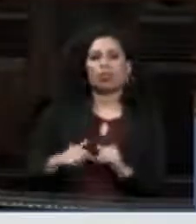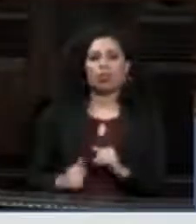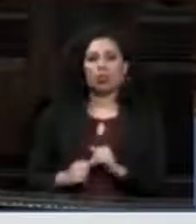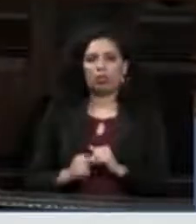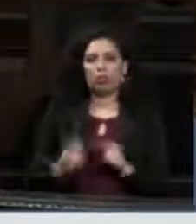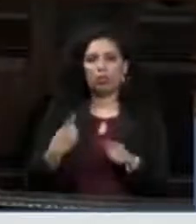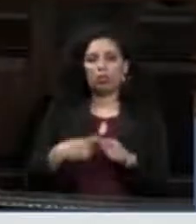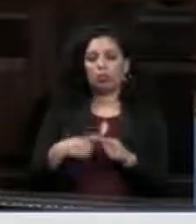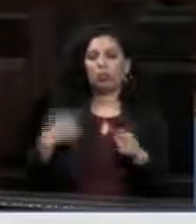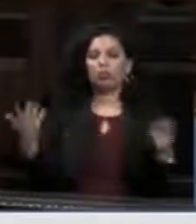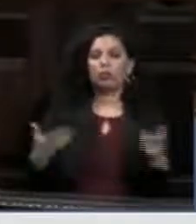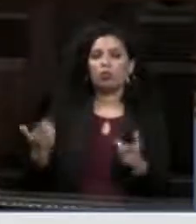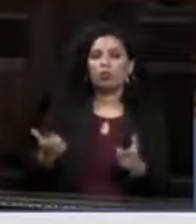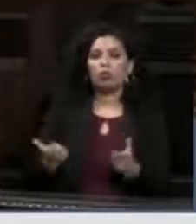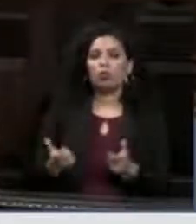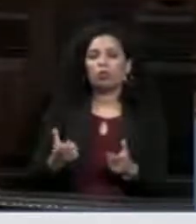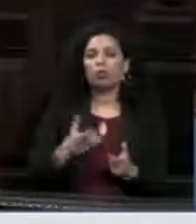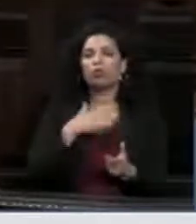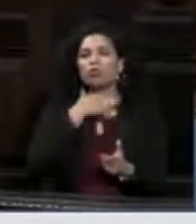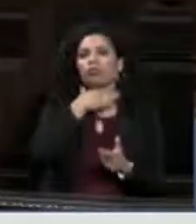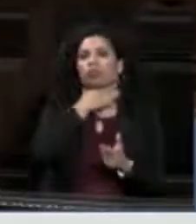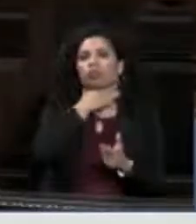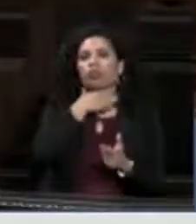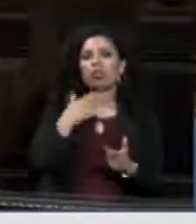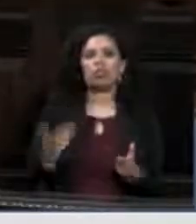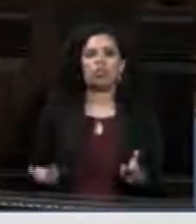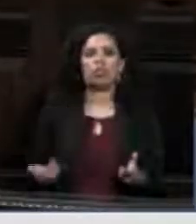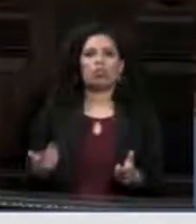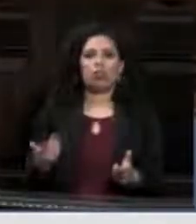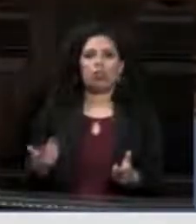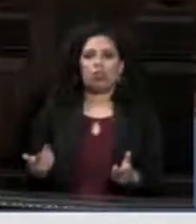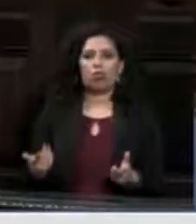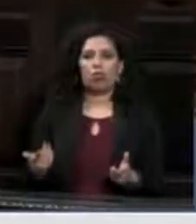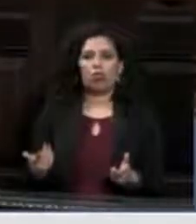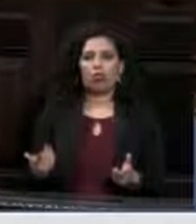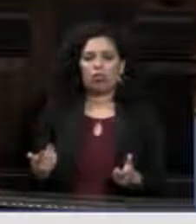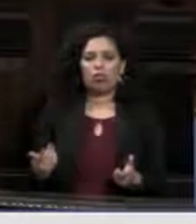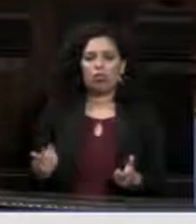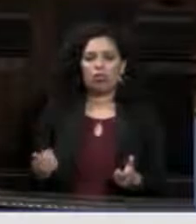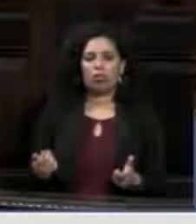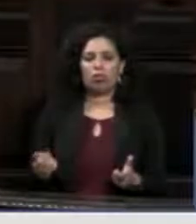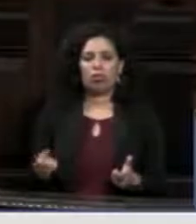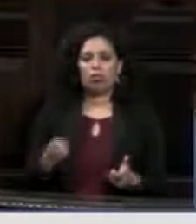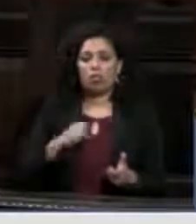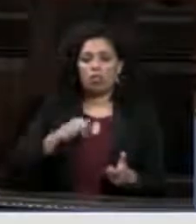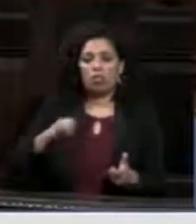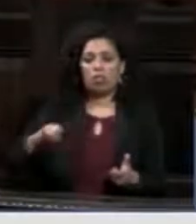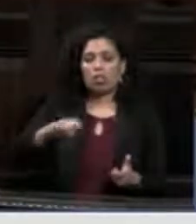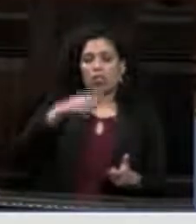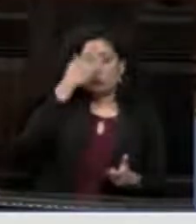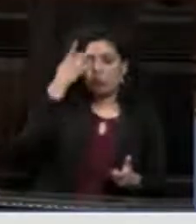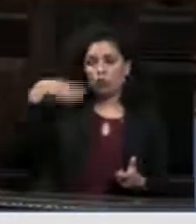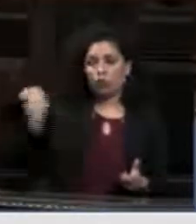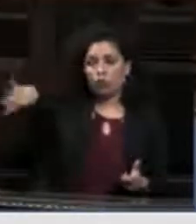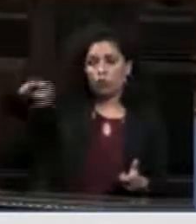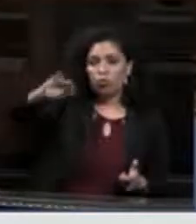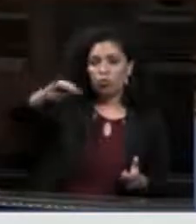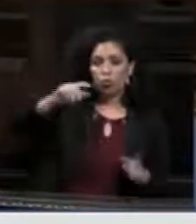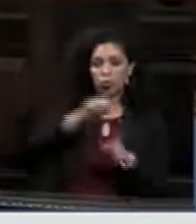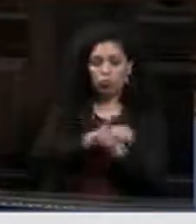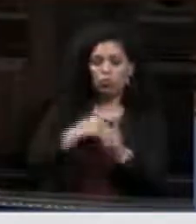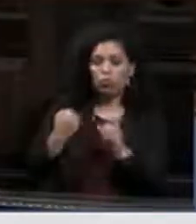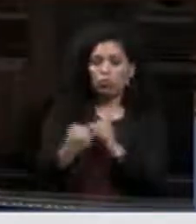tiver servidores conseguindo receber seus salários plenamente em dia, enquanto a gente tiver diferentes